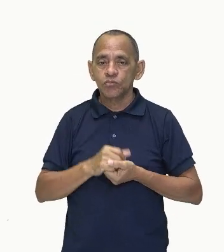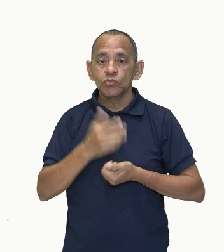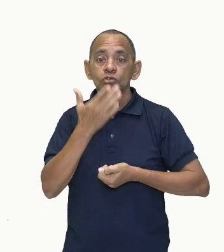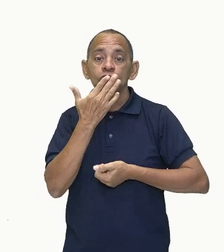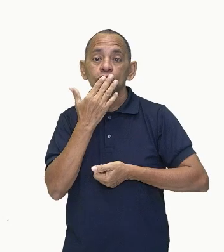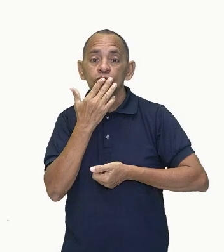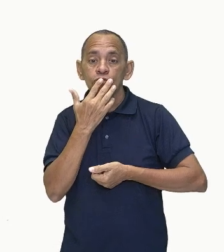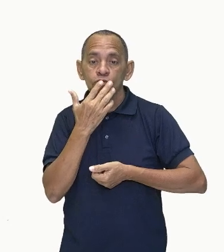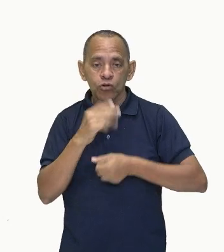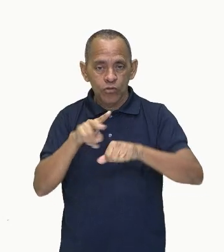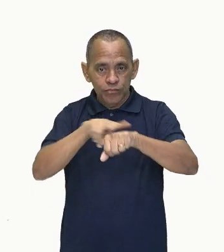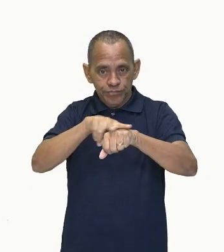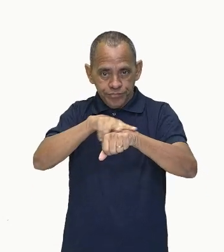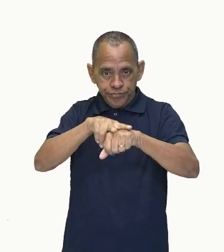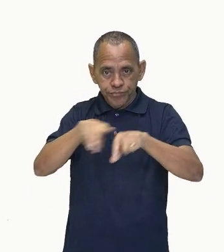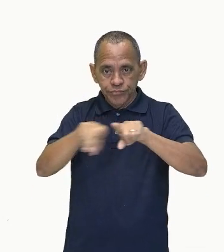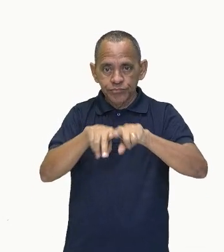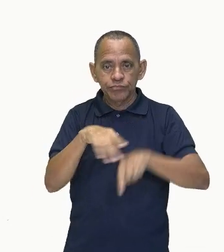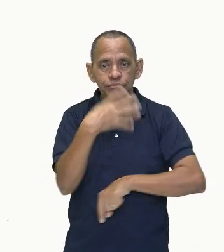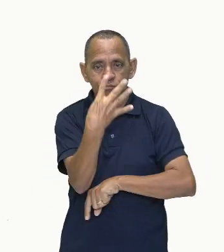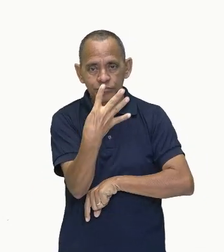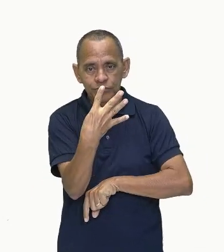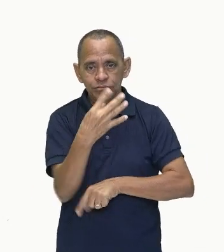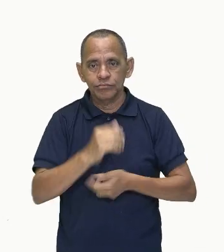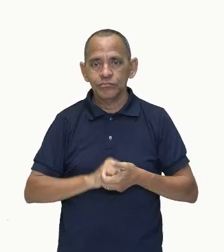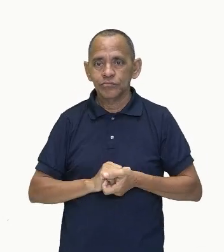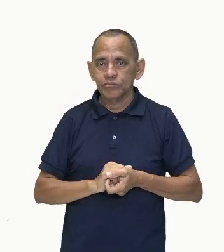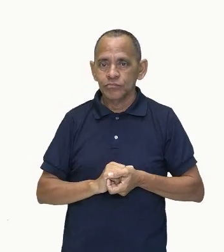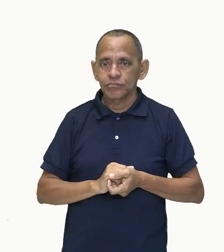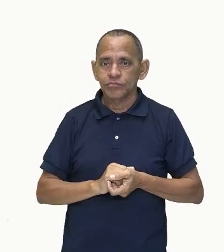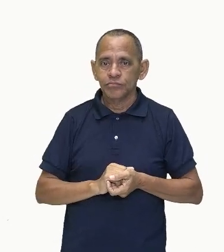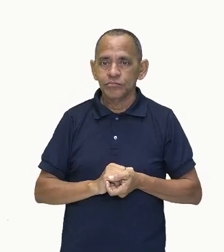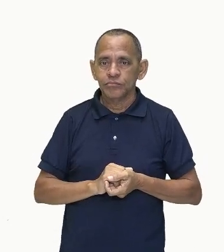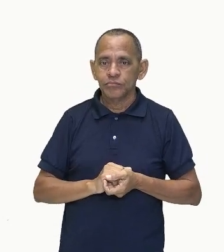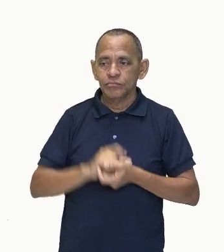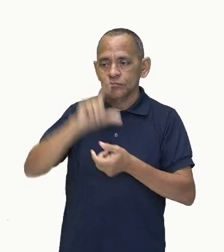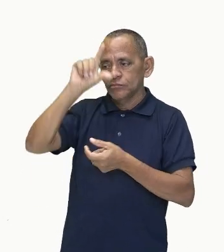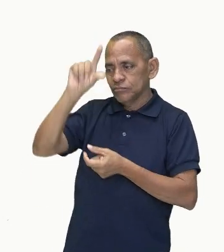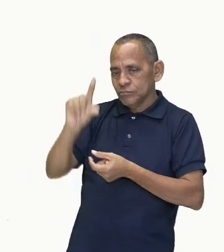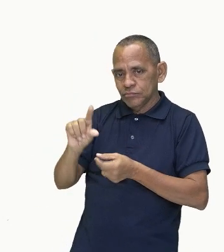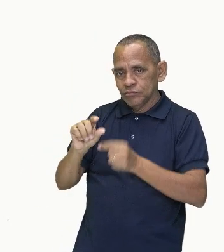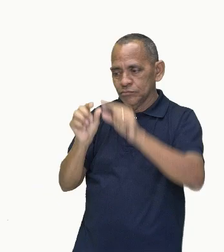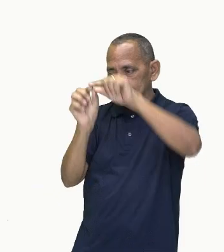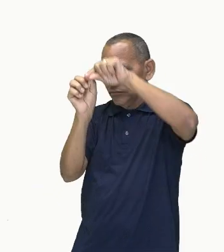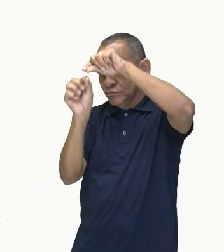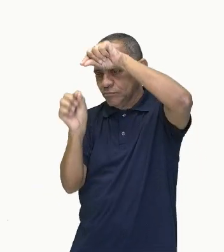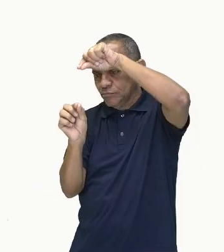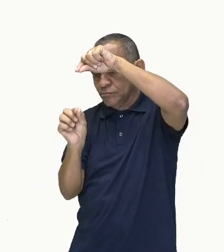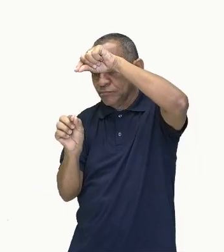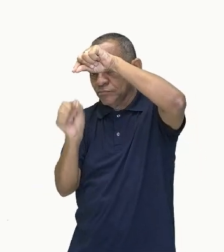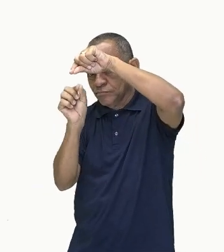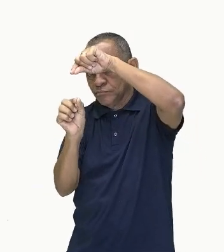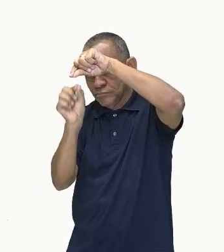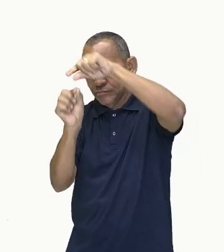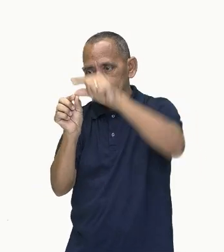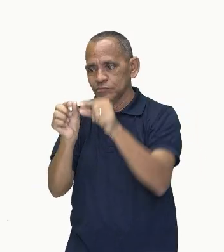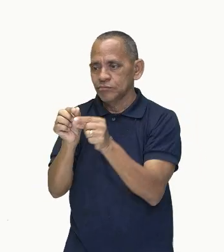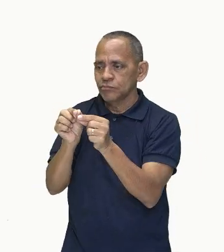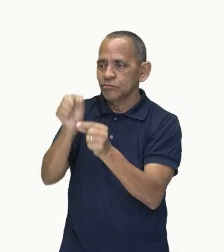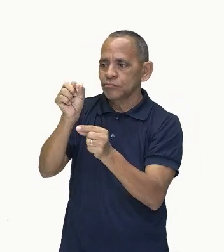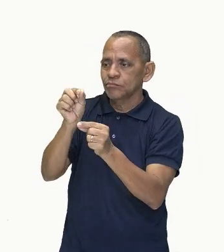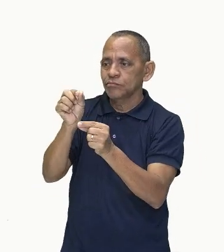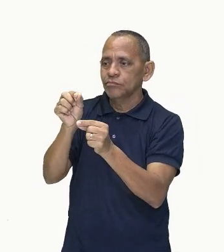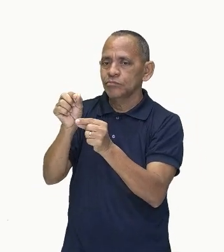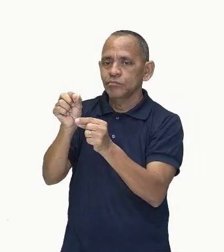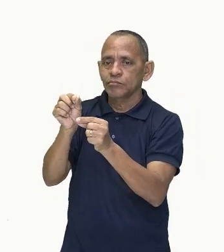verdes? 4. Então, ele vai ser o mais baixinho, né? Ele só vai até aqui, a linha